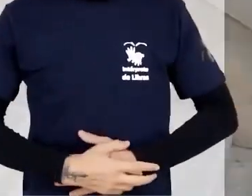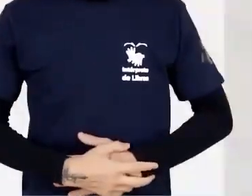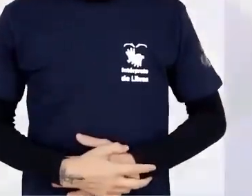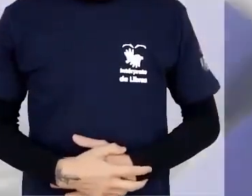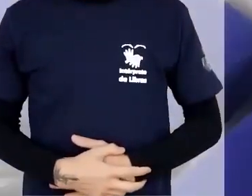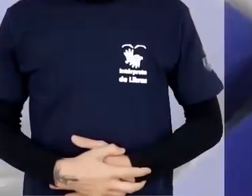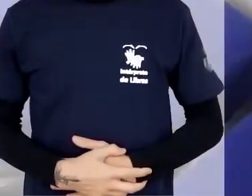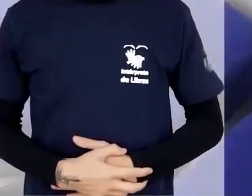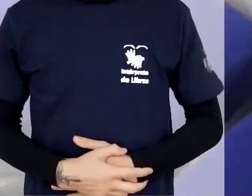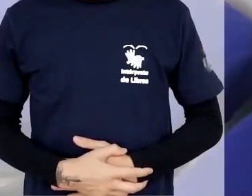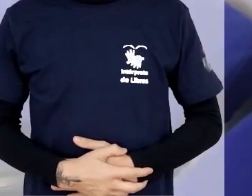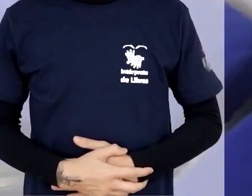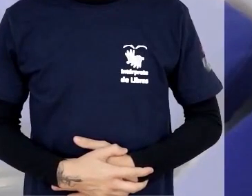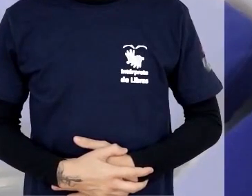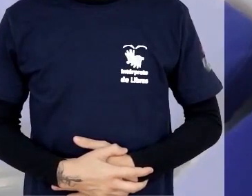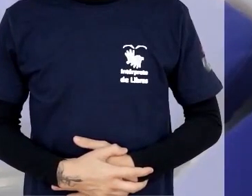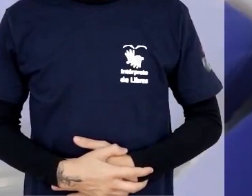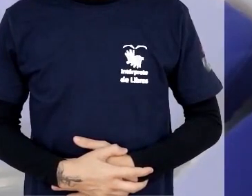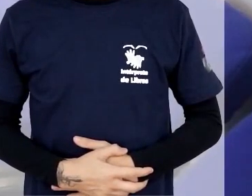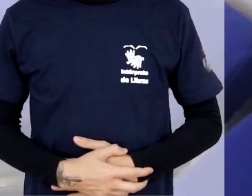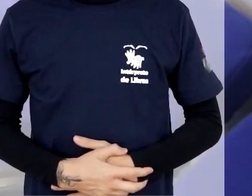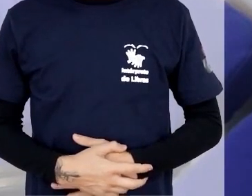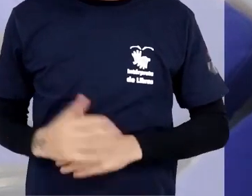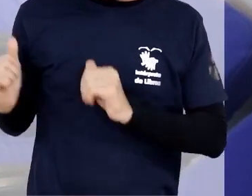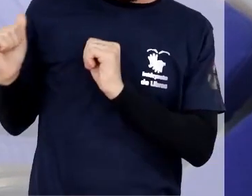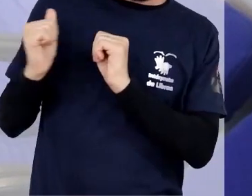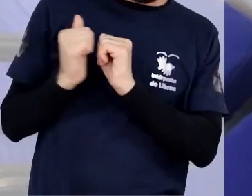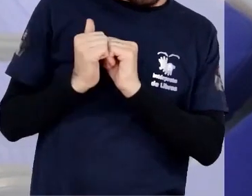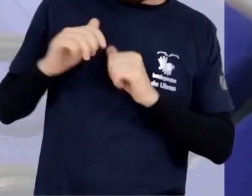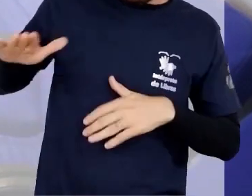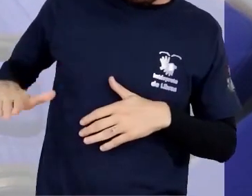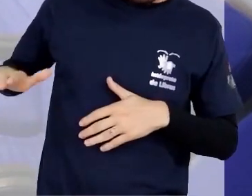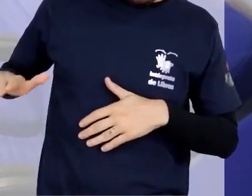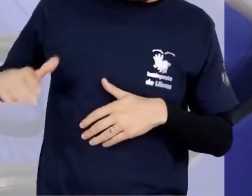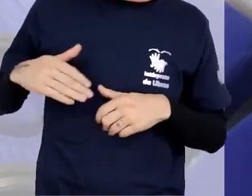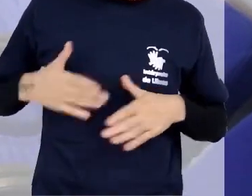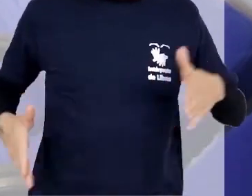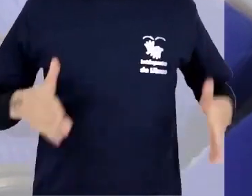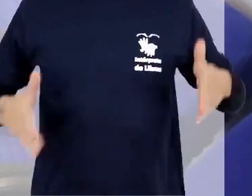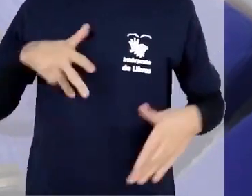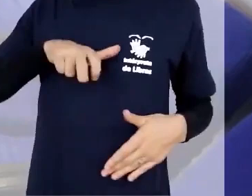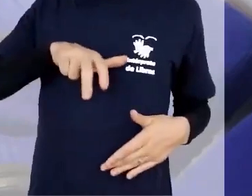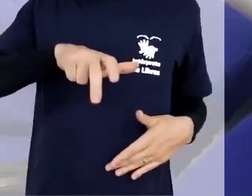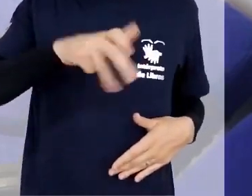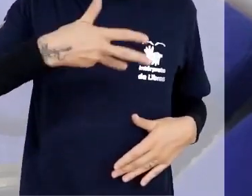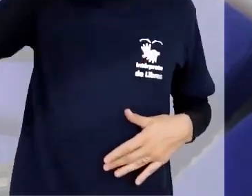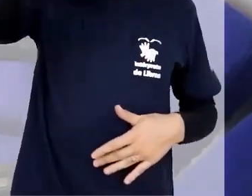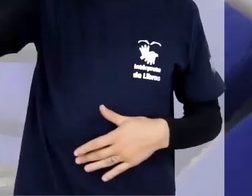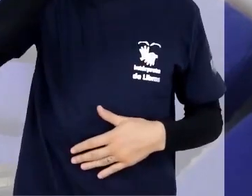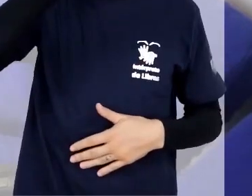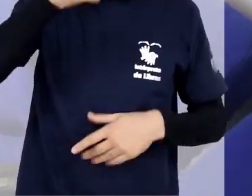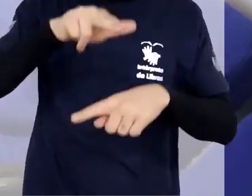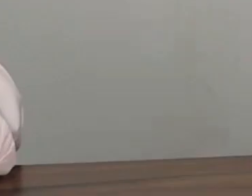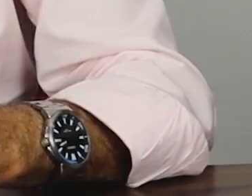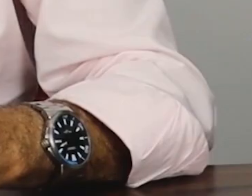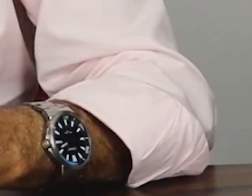como eternas crianças. Diante disso, em 2017, uma importante ferramenta foi